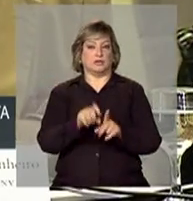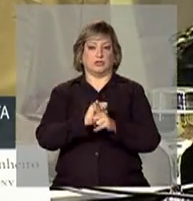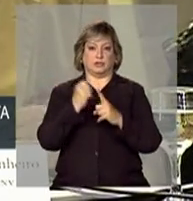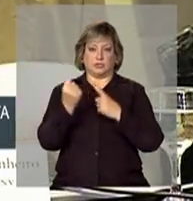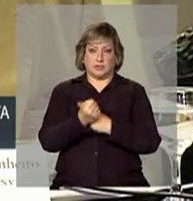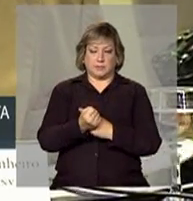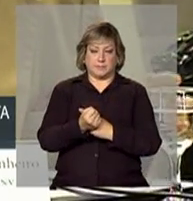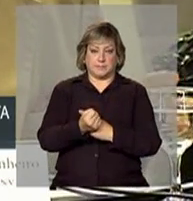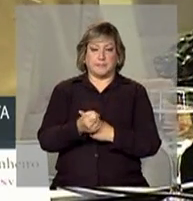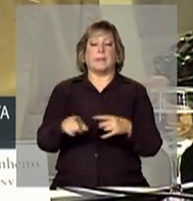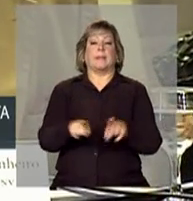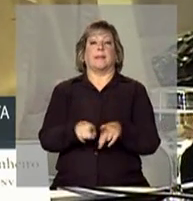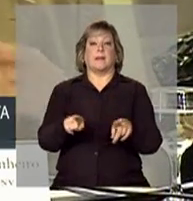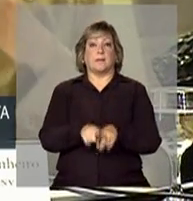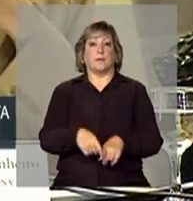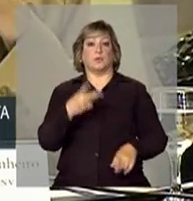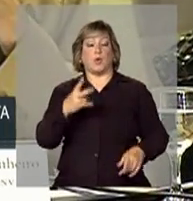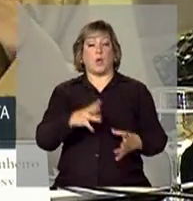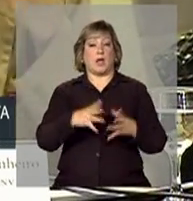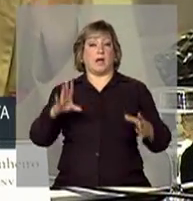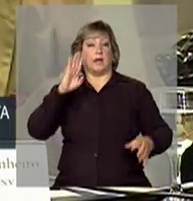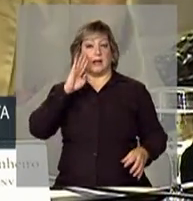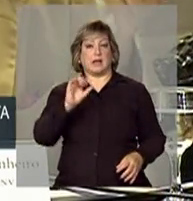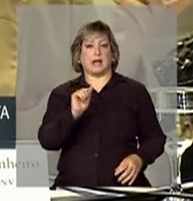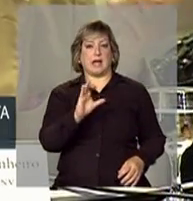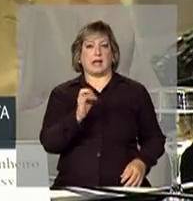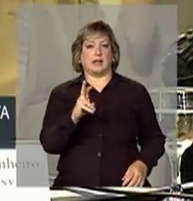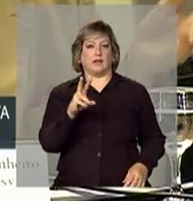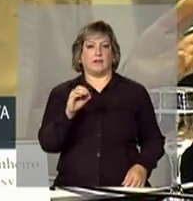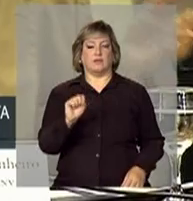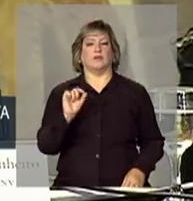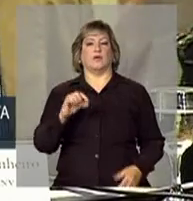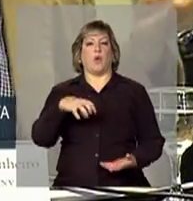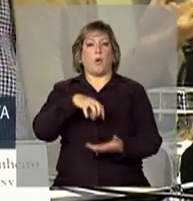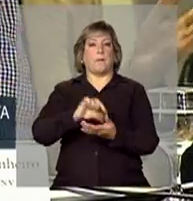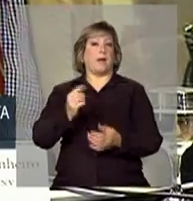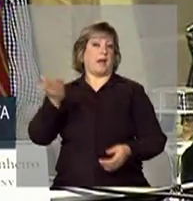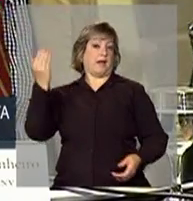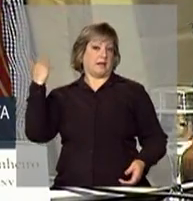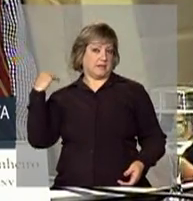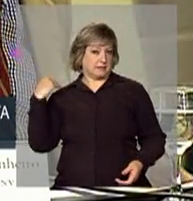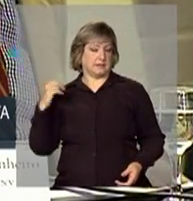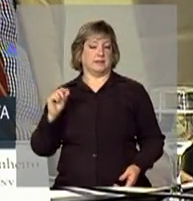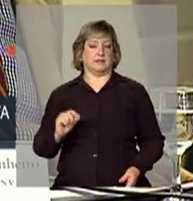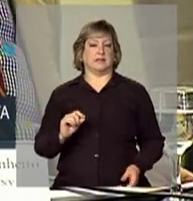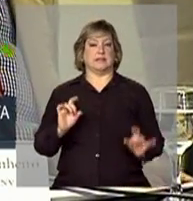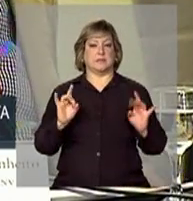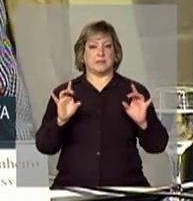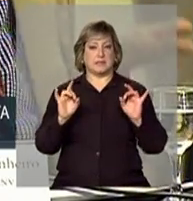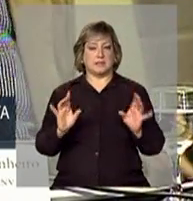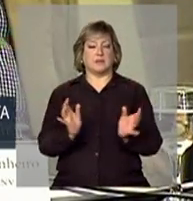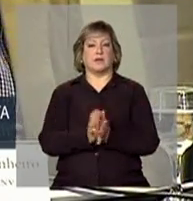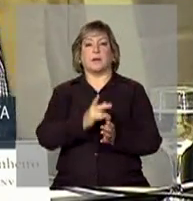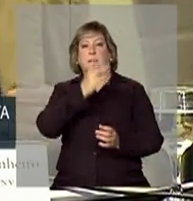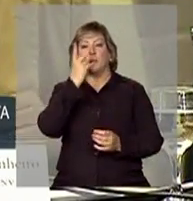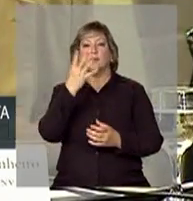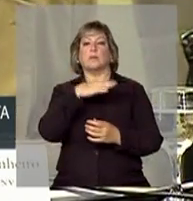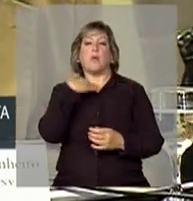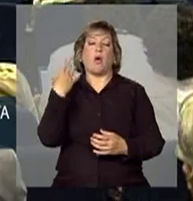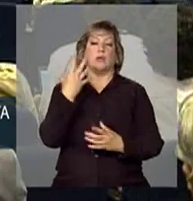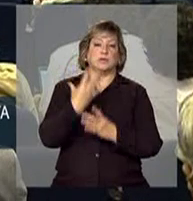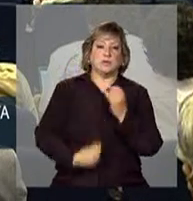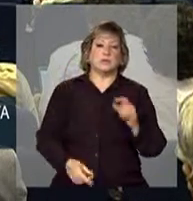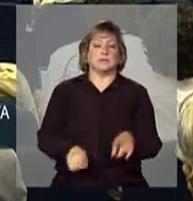beneficiamos dos dois grandes acervos das comissões que nos precederam, que nos precedem, a Comissão Especial dos Mortos Desaparecidos e a